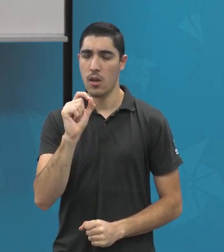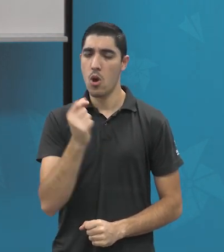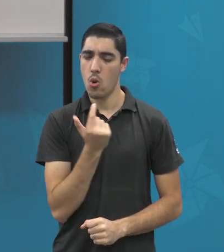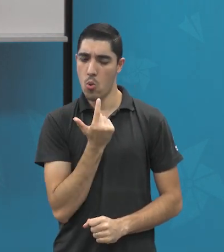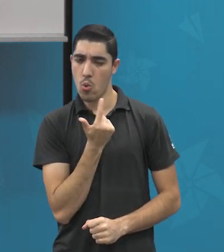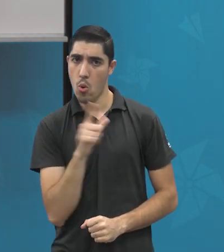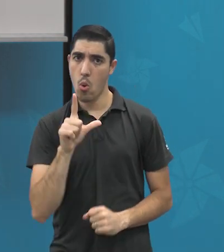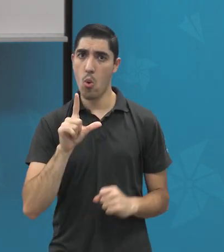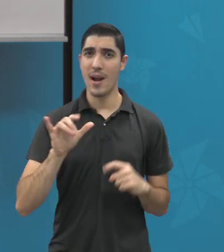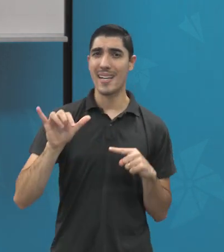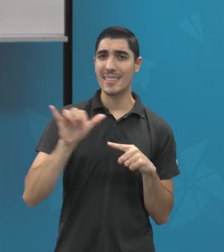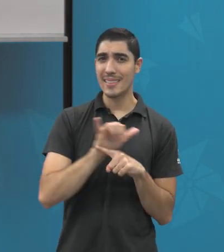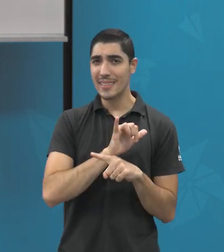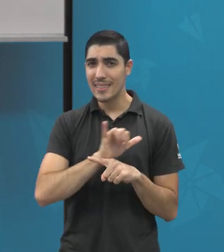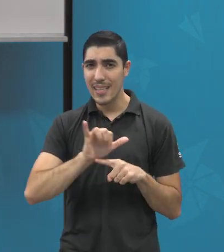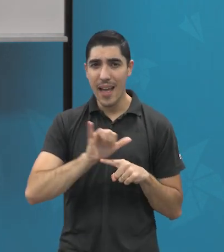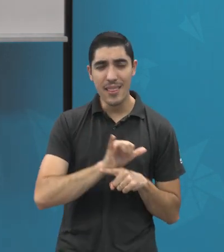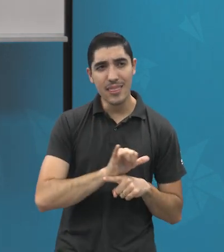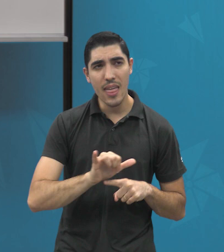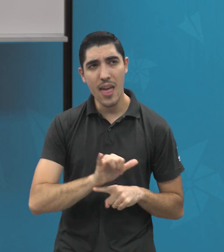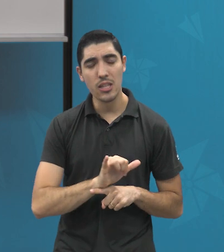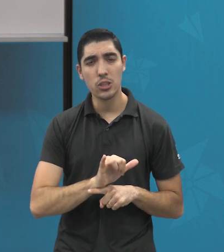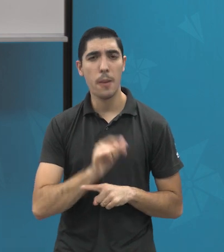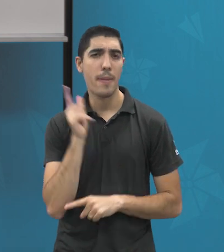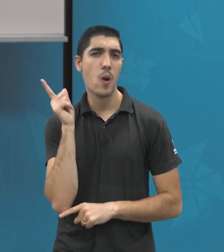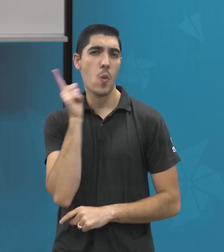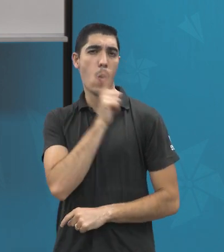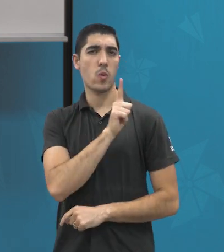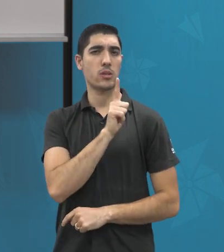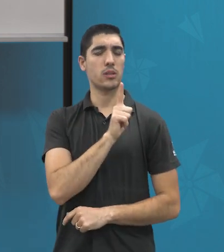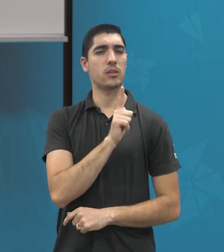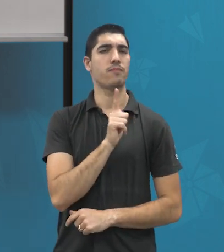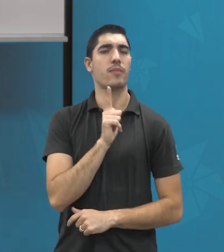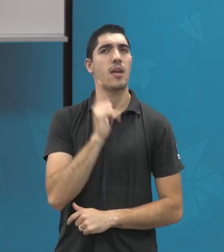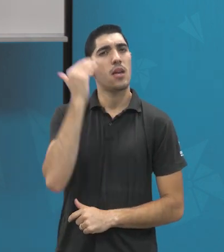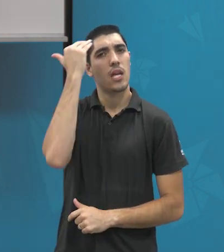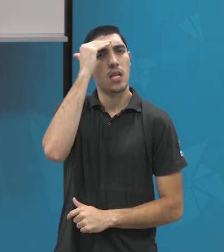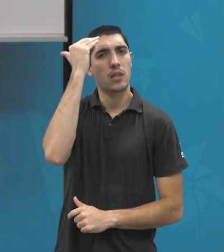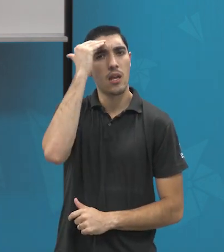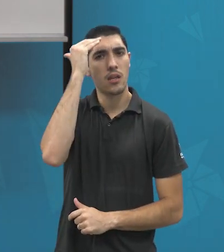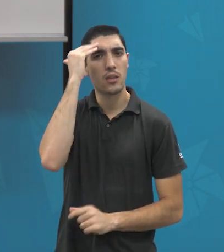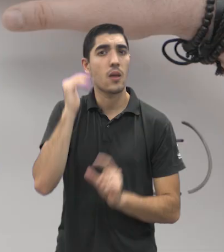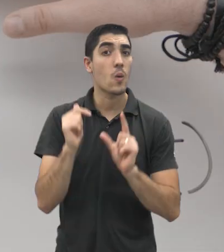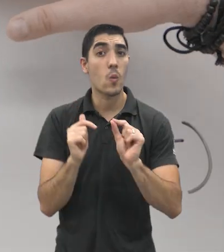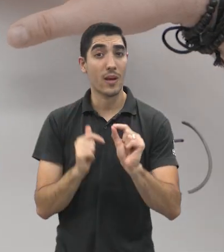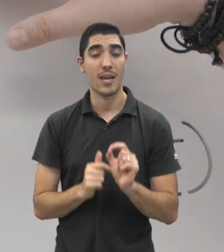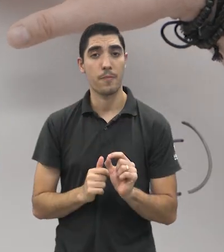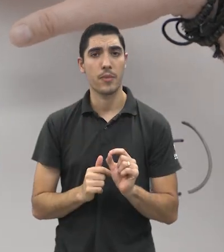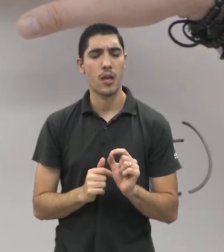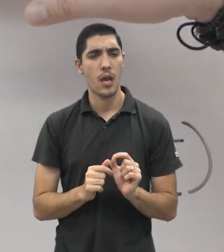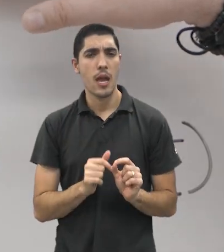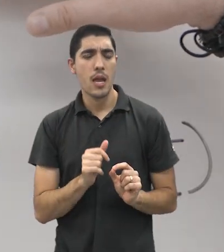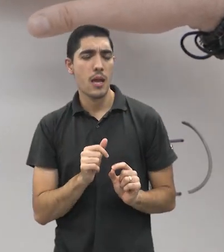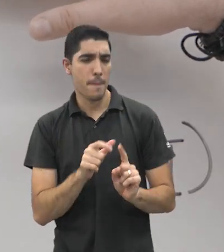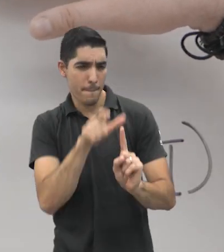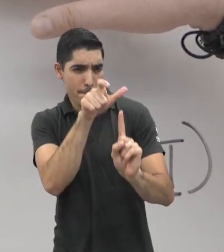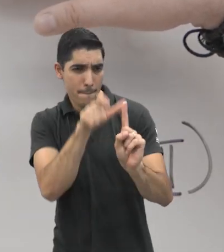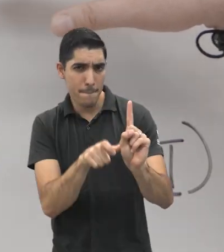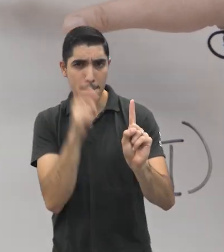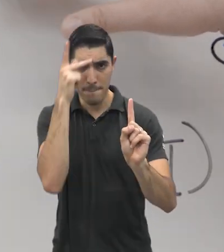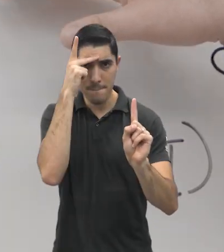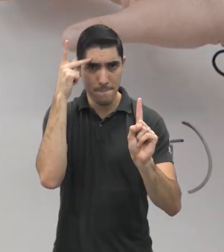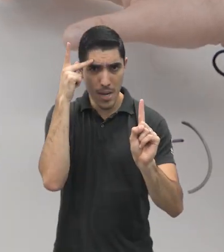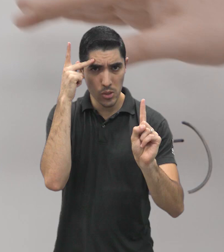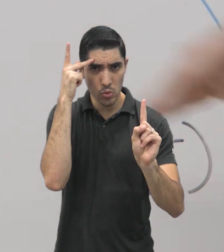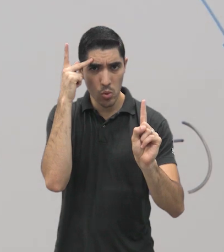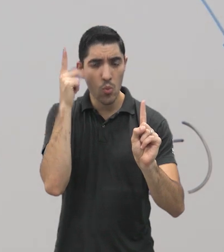para imaginar o quanto de verdade um ser humano pode adquirir